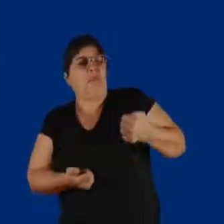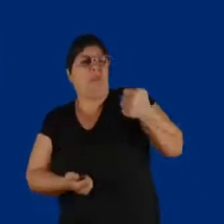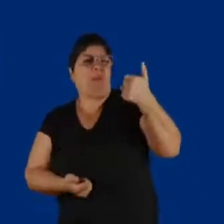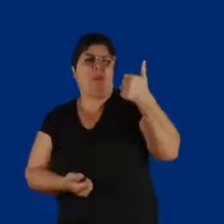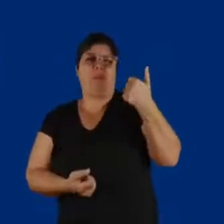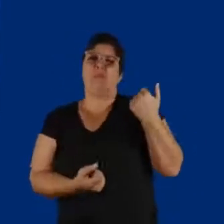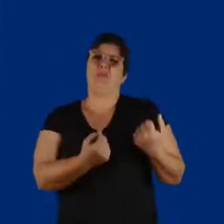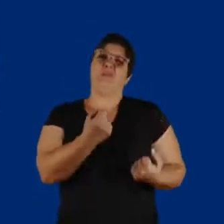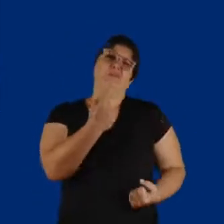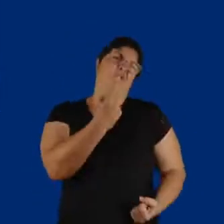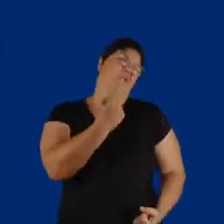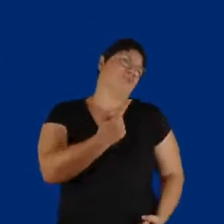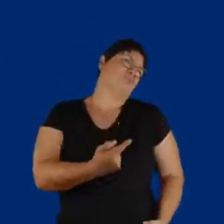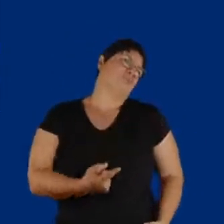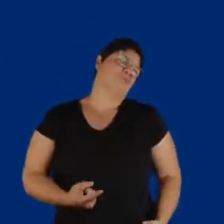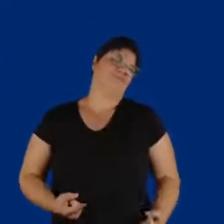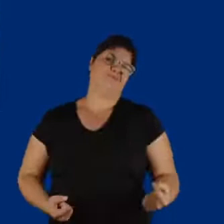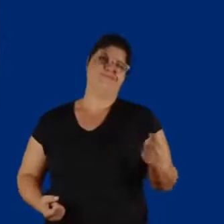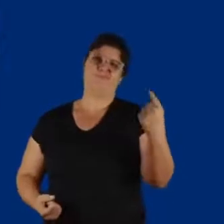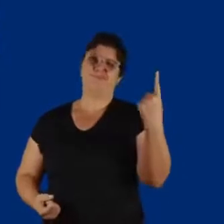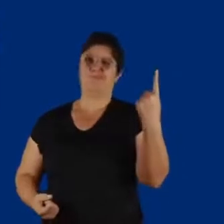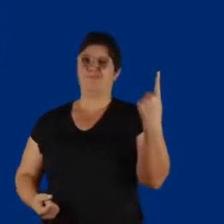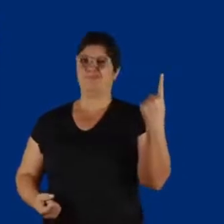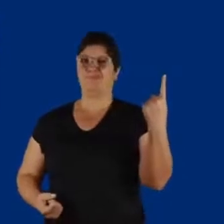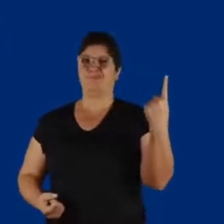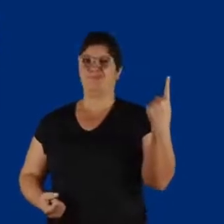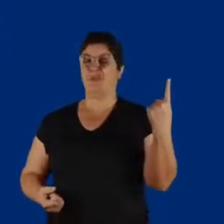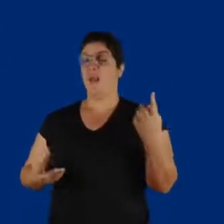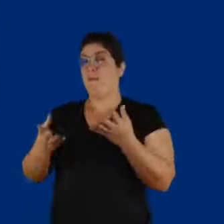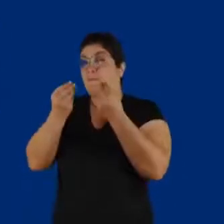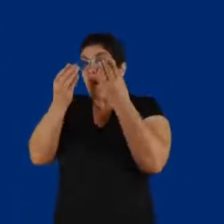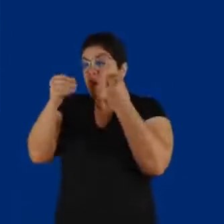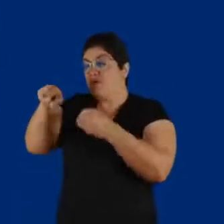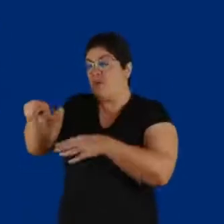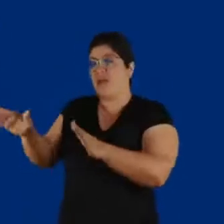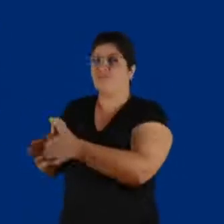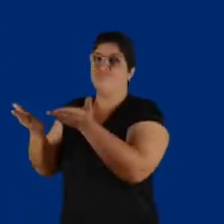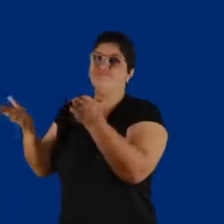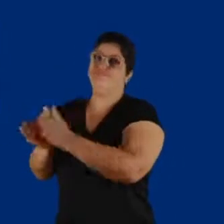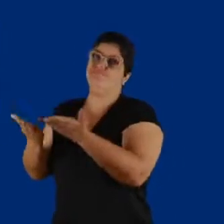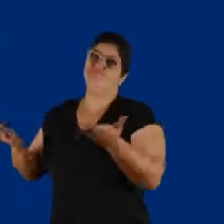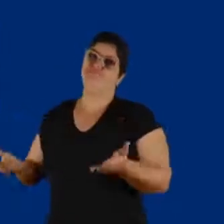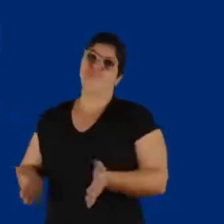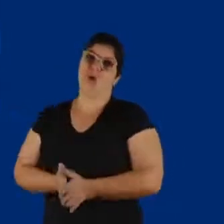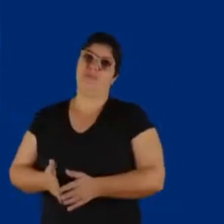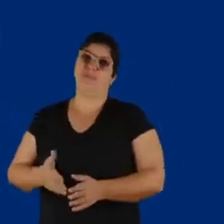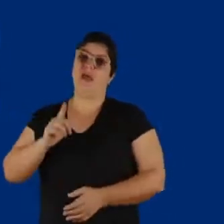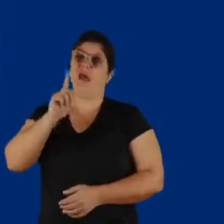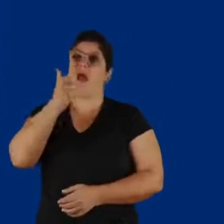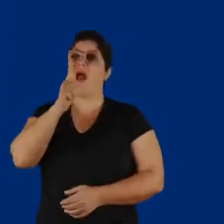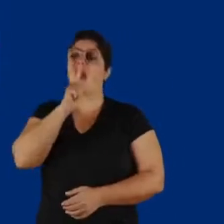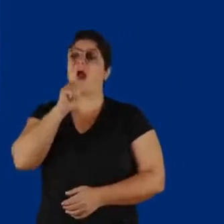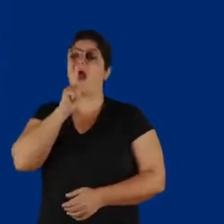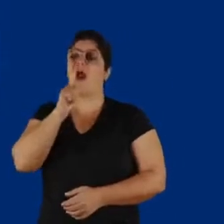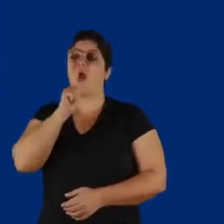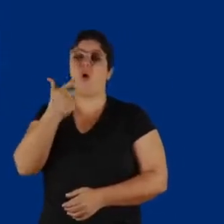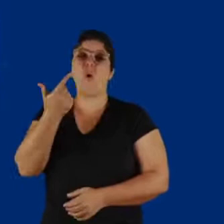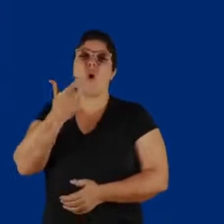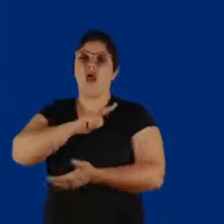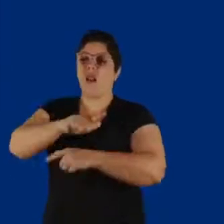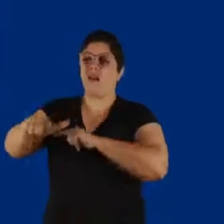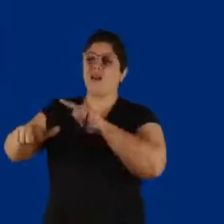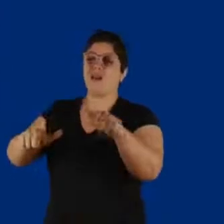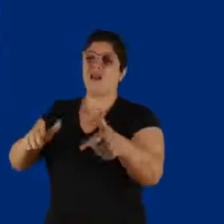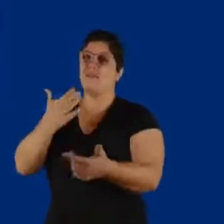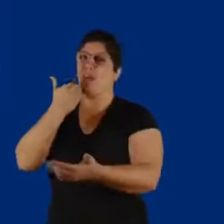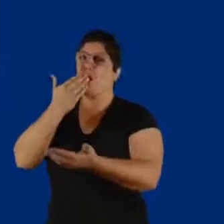menos frequente do que você vê em comunidades pobres, né? Comunidades sem água limpa e sem nutrição adequada. Então, isso é